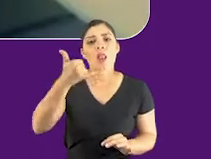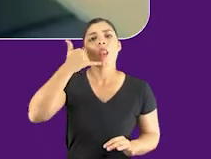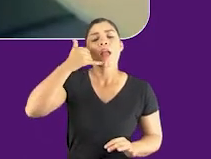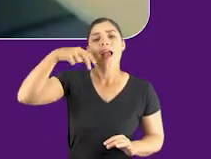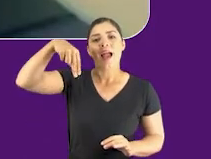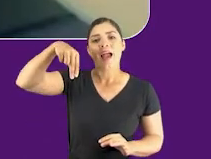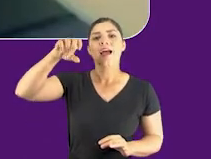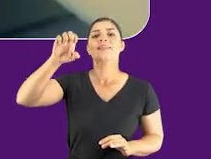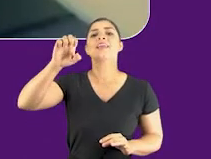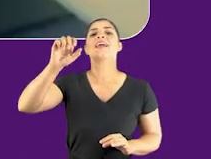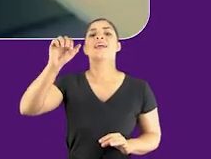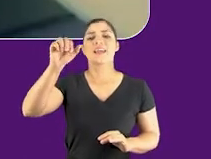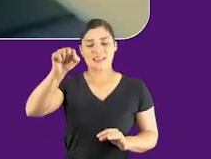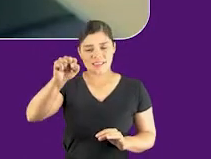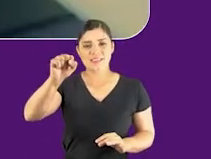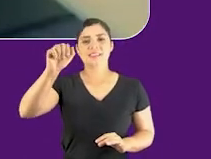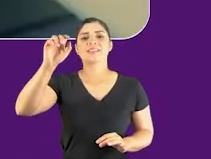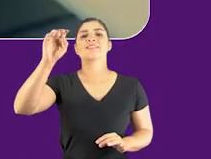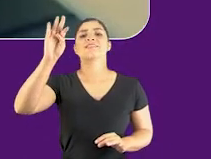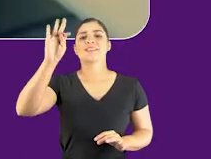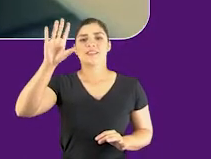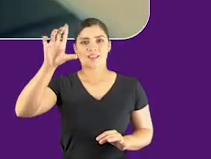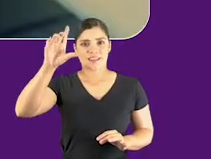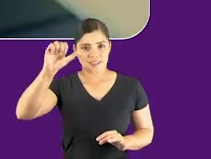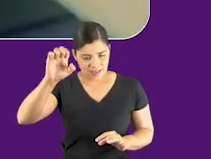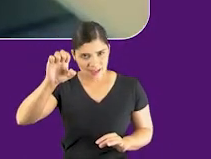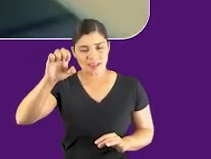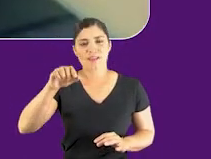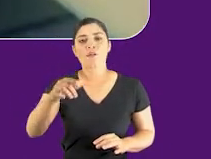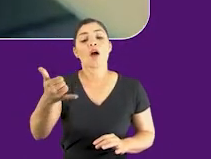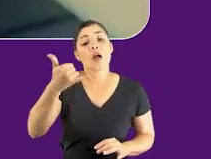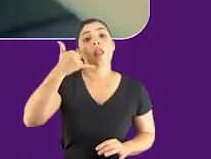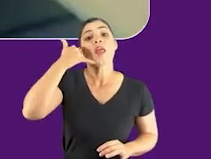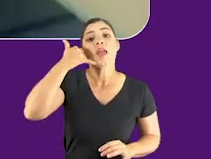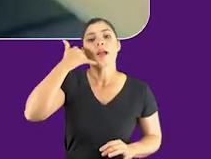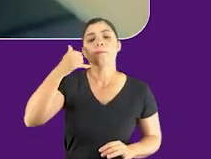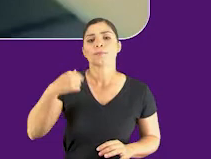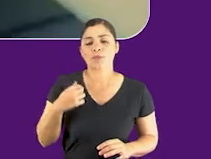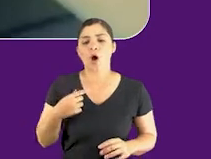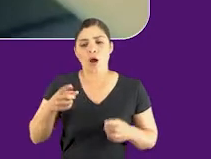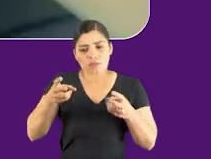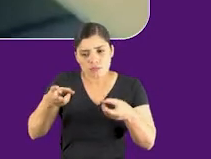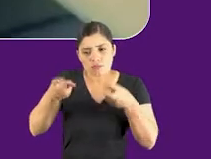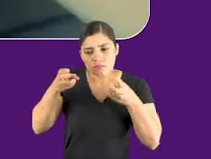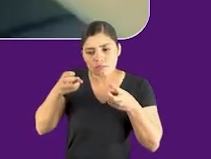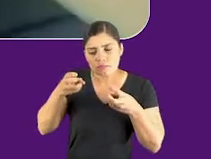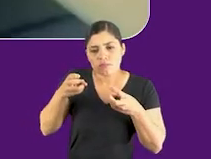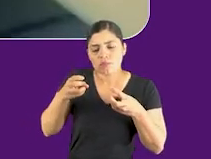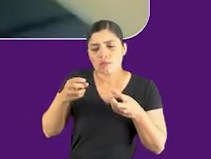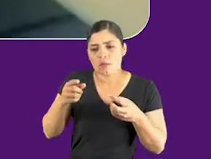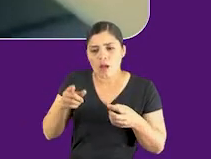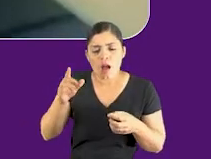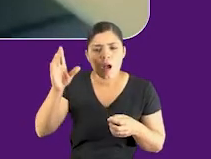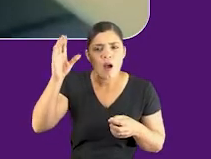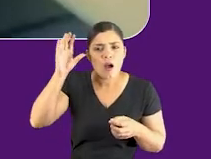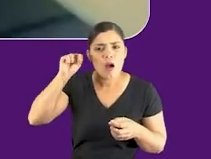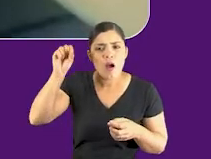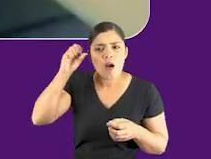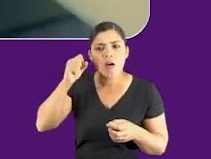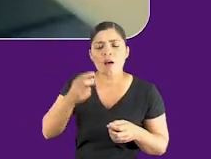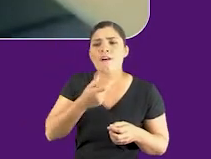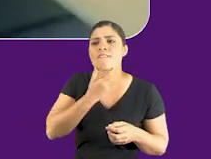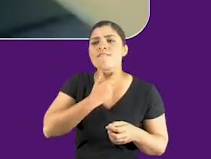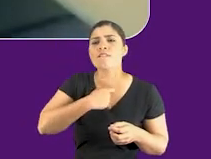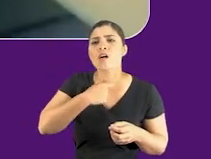fazer uma uma reclamação e nós analisamos Como está o teu tom de voz